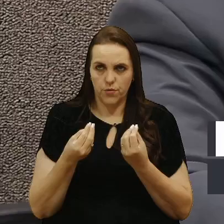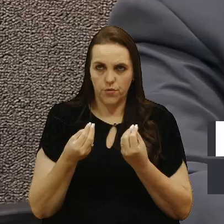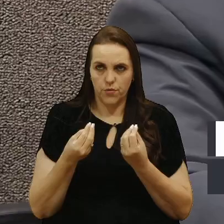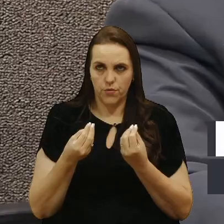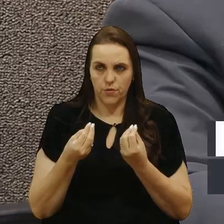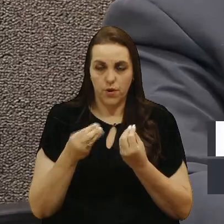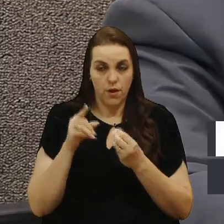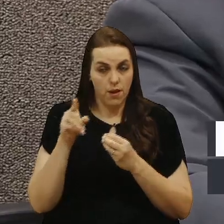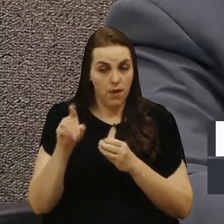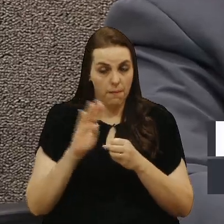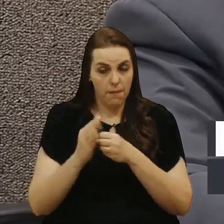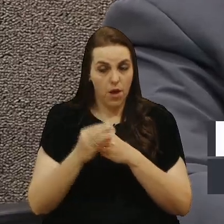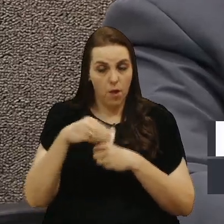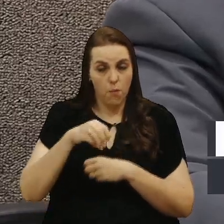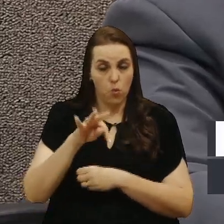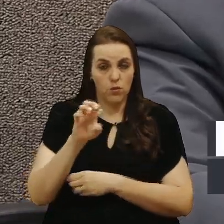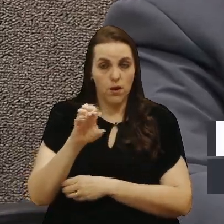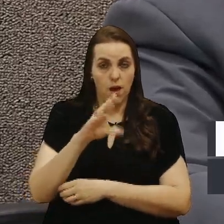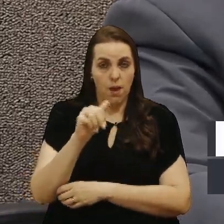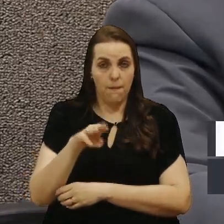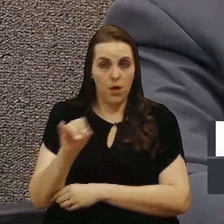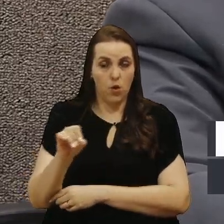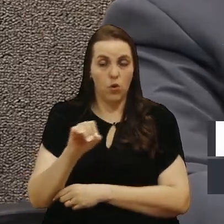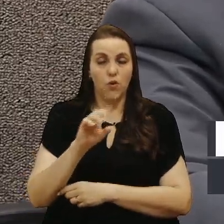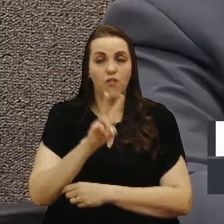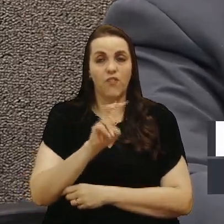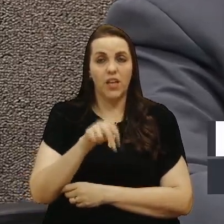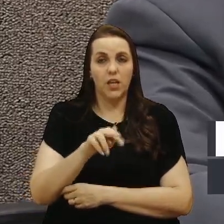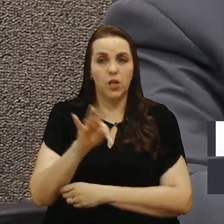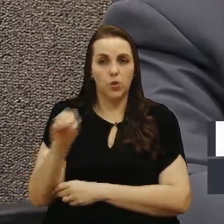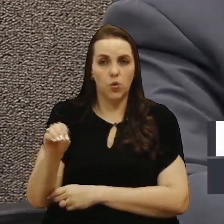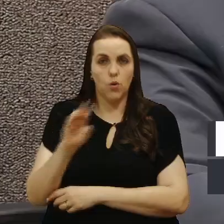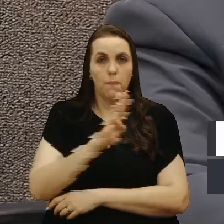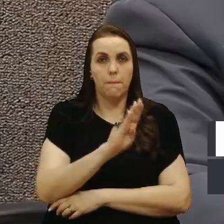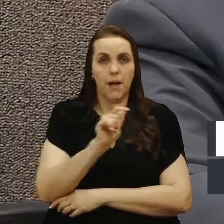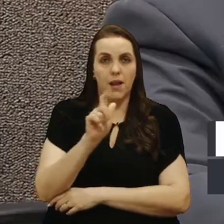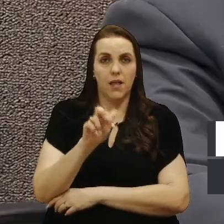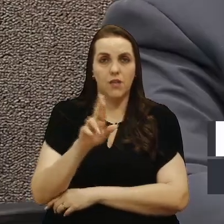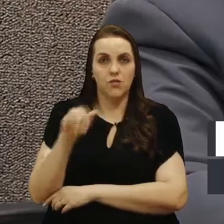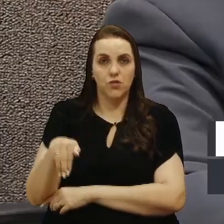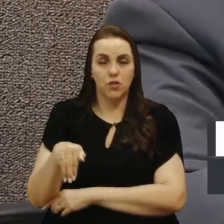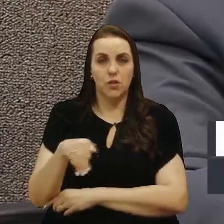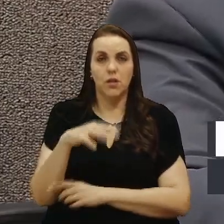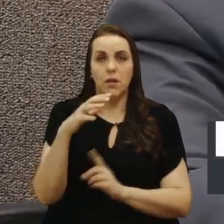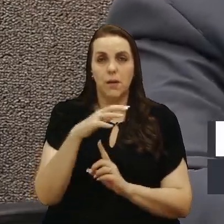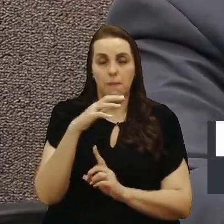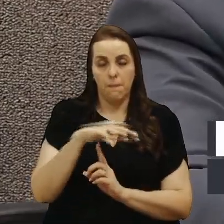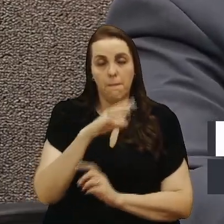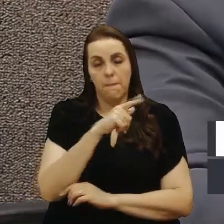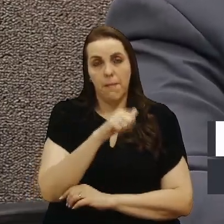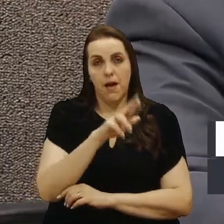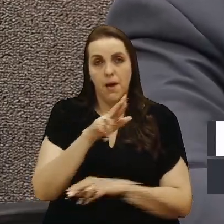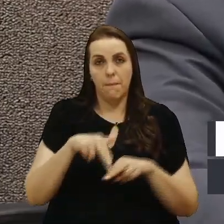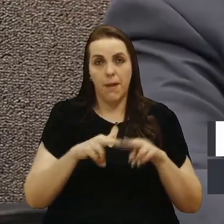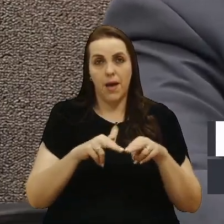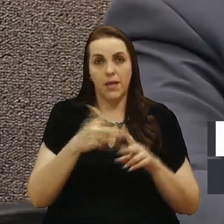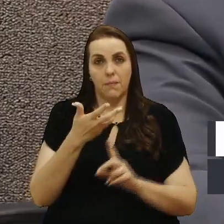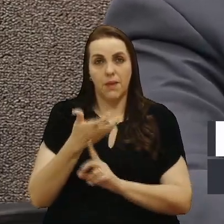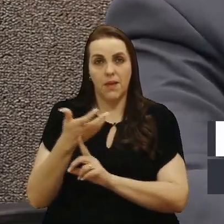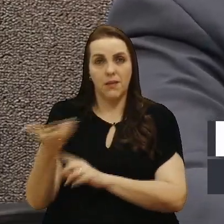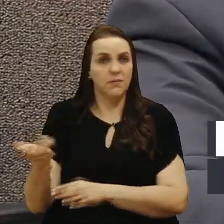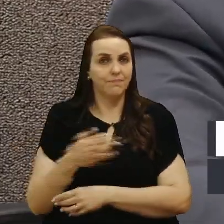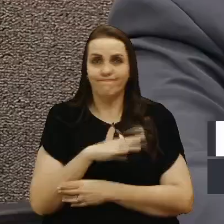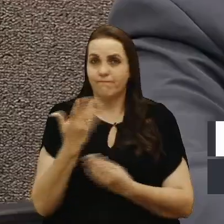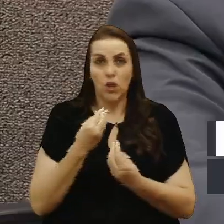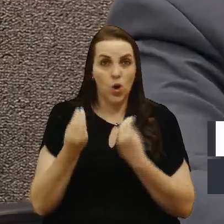Monte Carmelo, Vêneto, Balardim, Parque dos Pinhais. Não tem como o executivo continuar